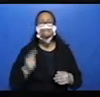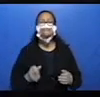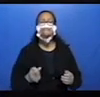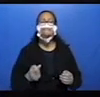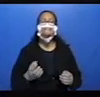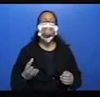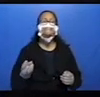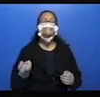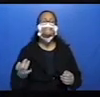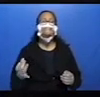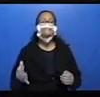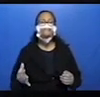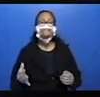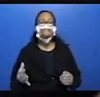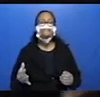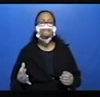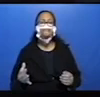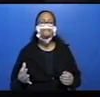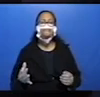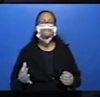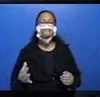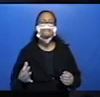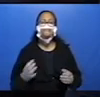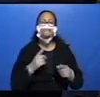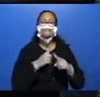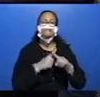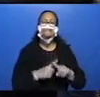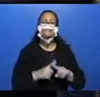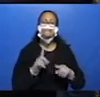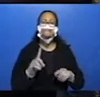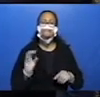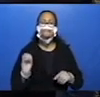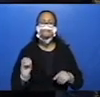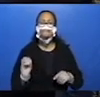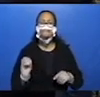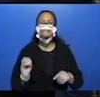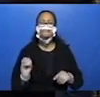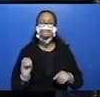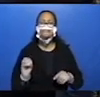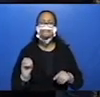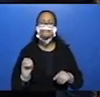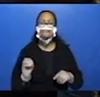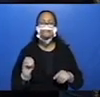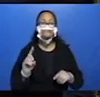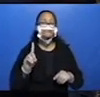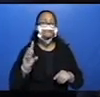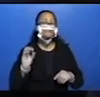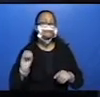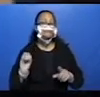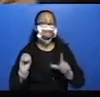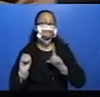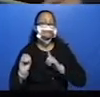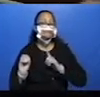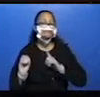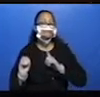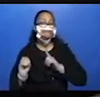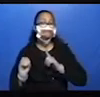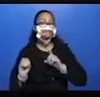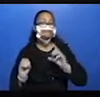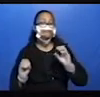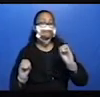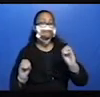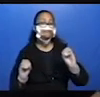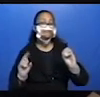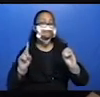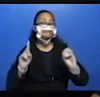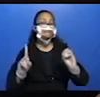por 10? Vou dar uma dica. Pense, o 10 tem um zero. Quais desses números aqui